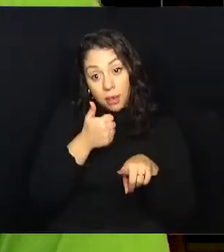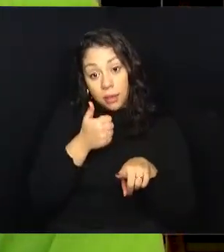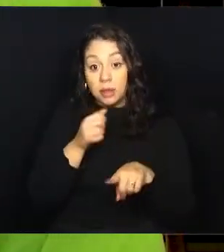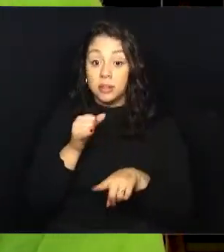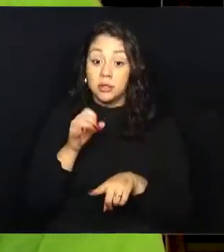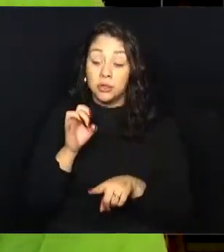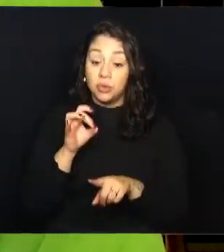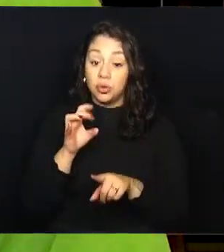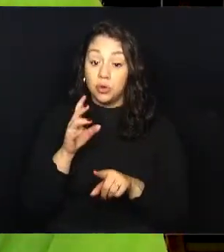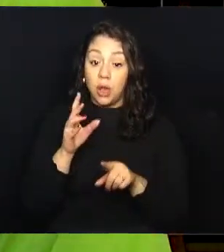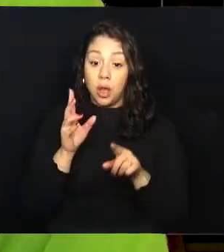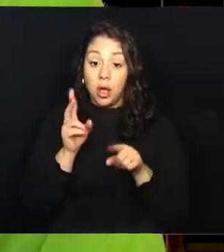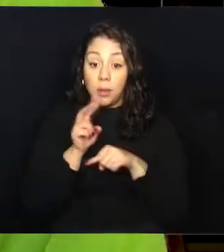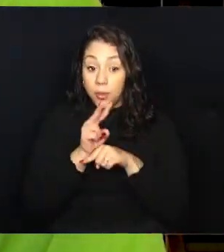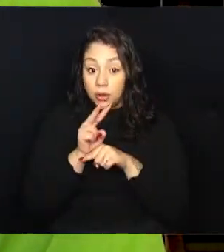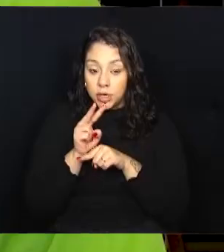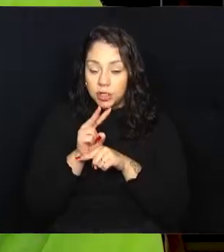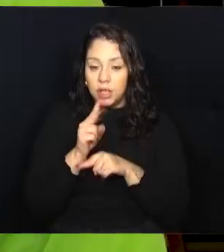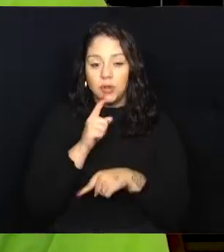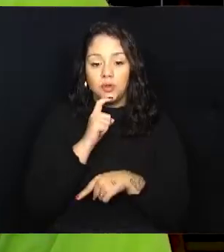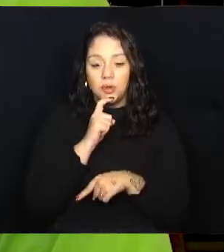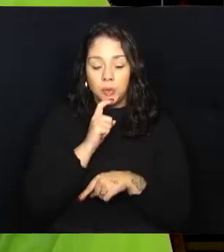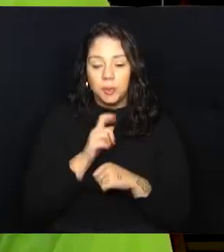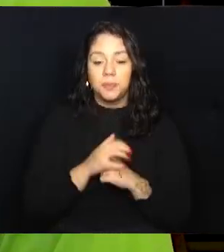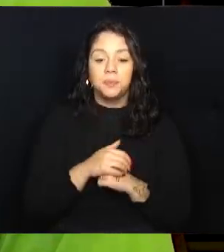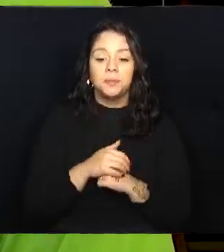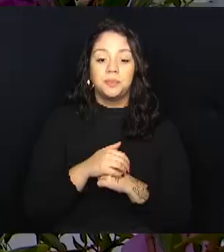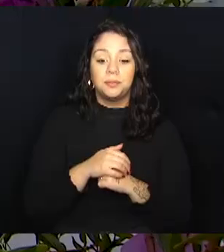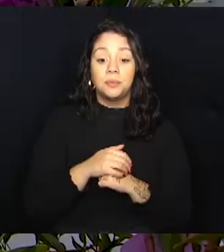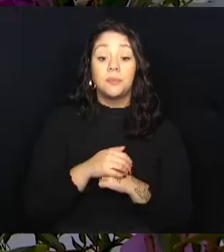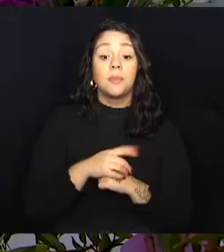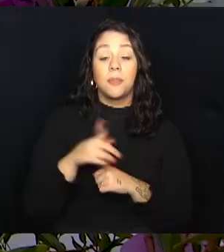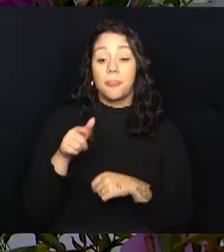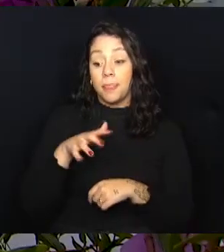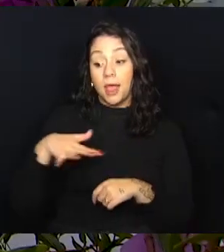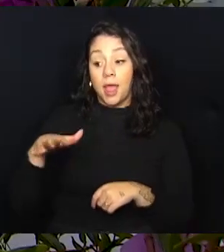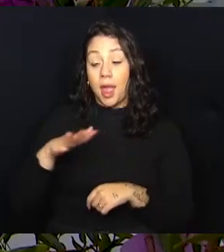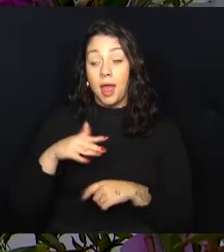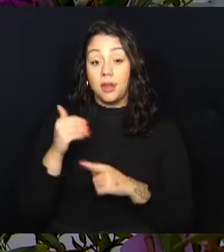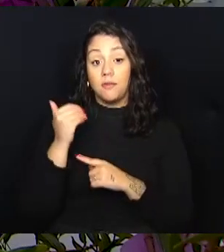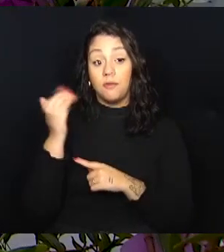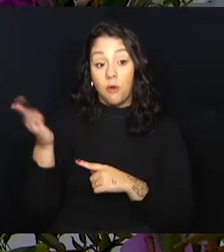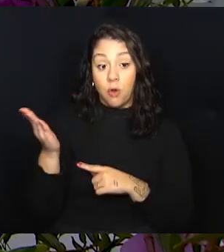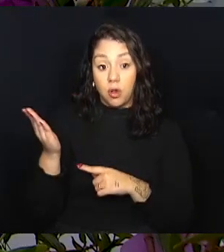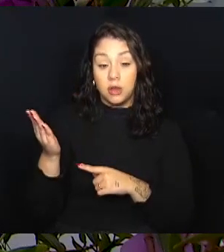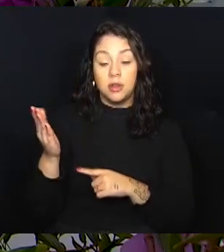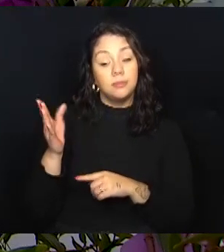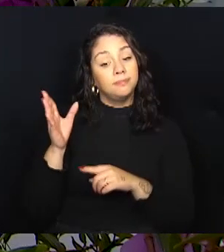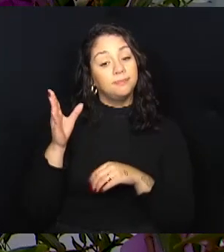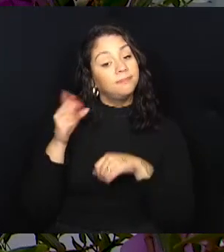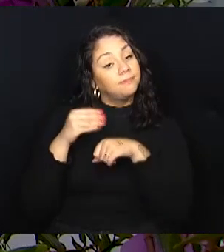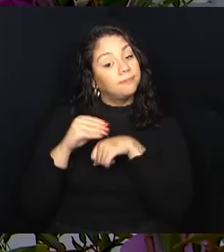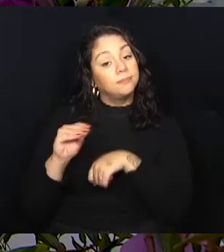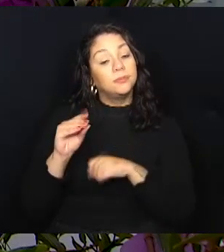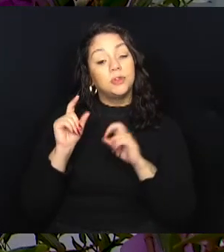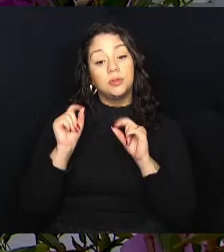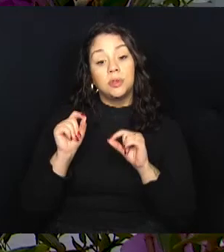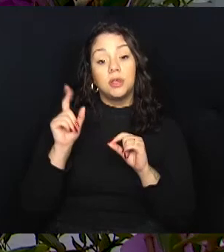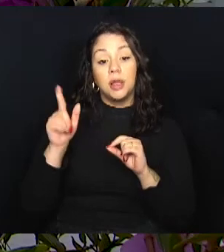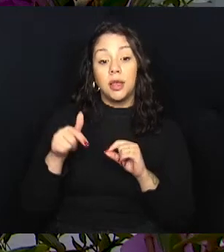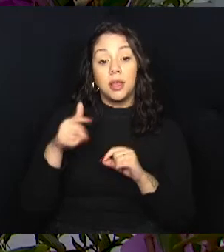ela está bem. Só está, assim, se protegendo do frio. Para aquelas que ficam em área externa,